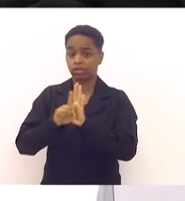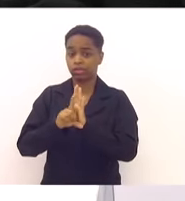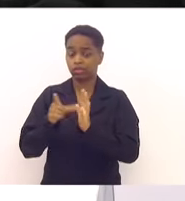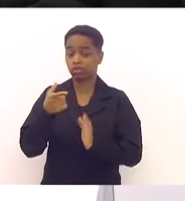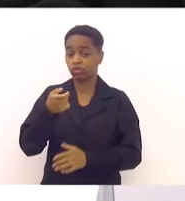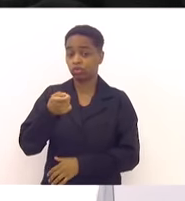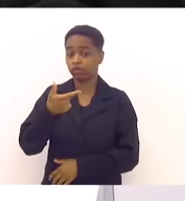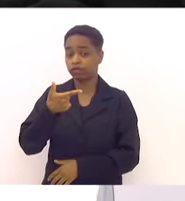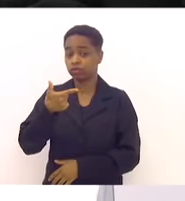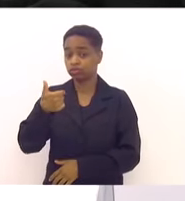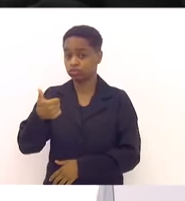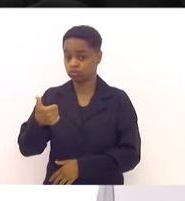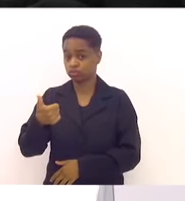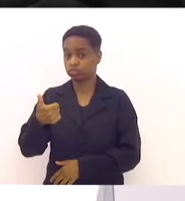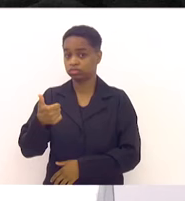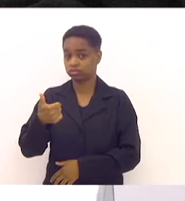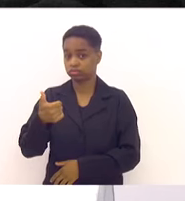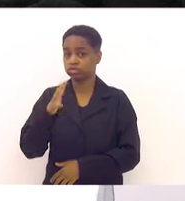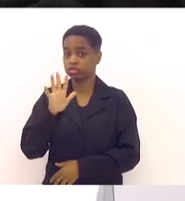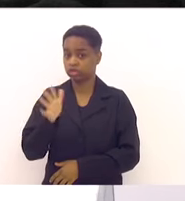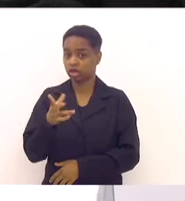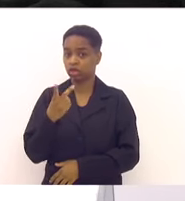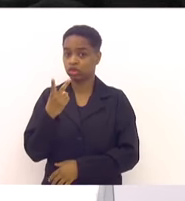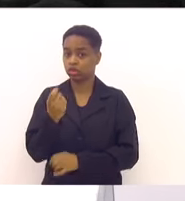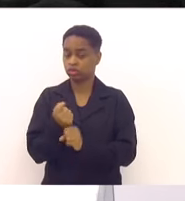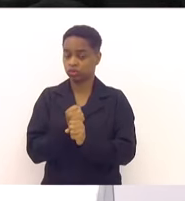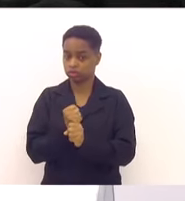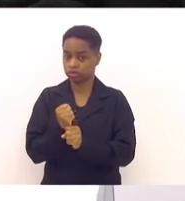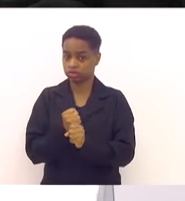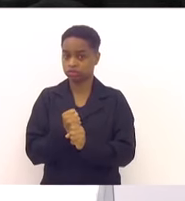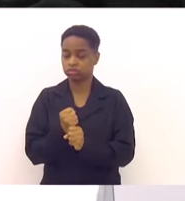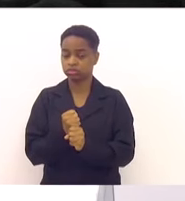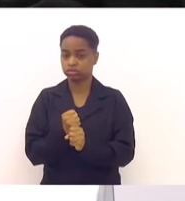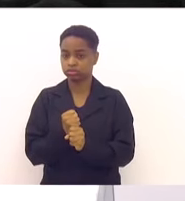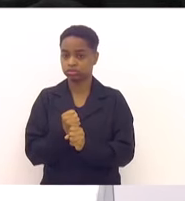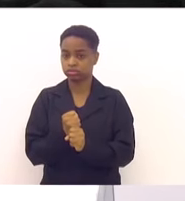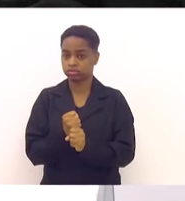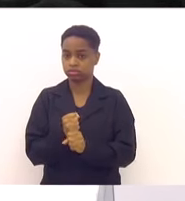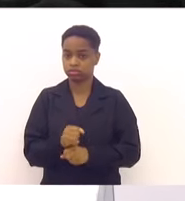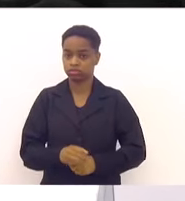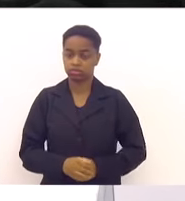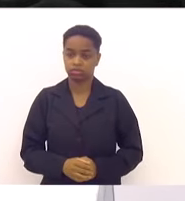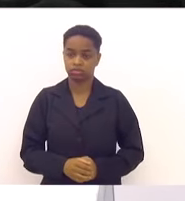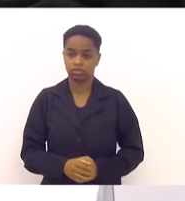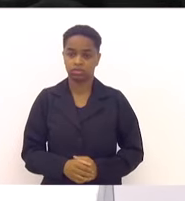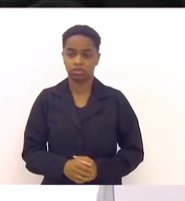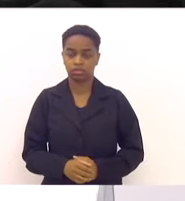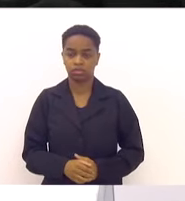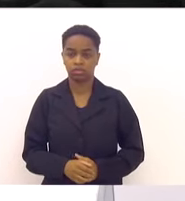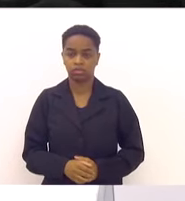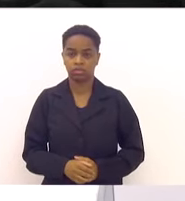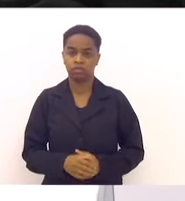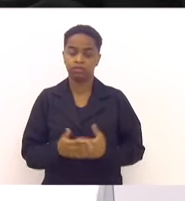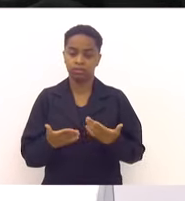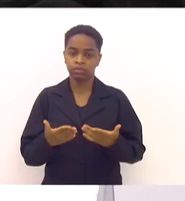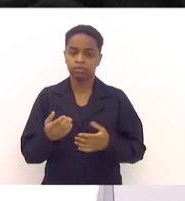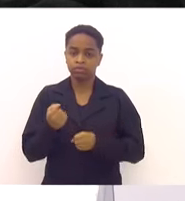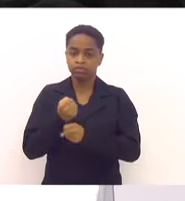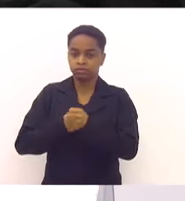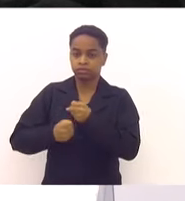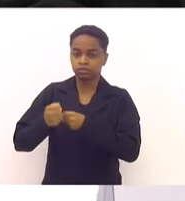21. São 2 anos. E... a partir desse último ano,